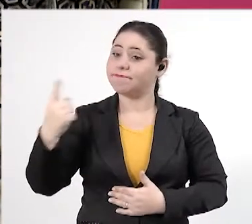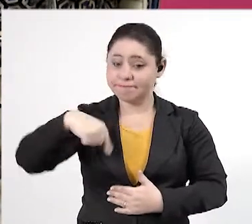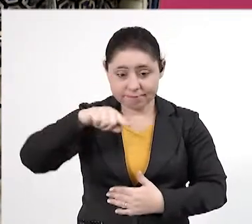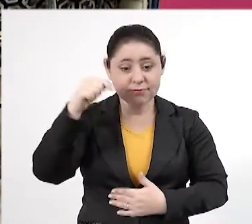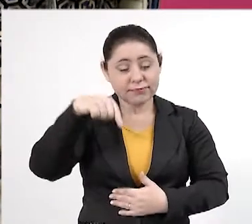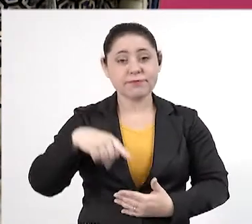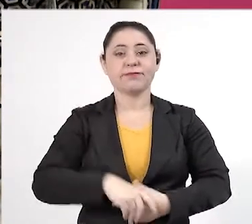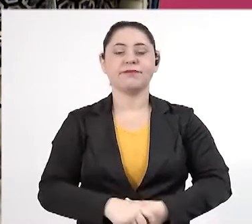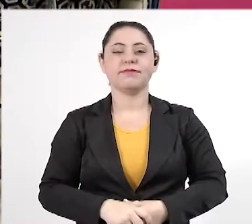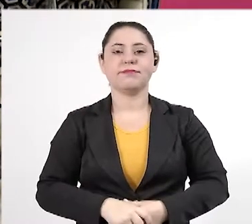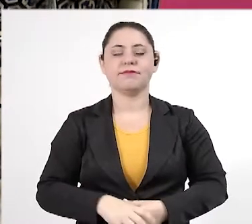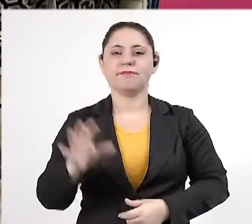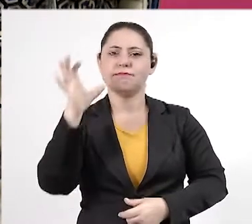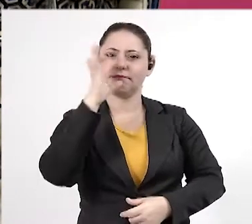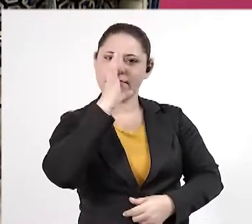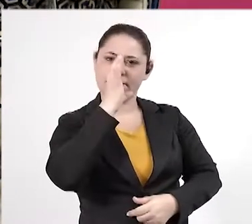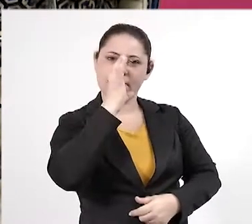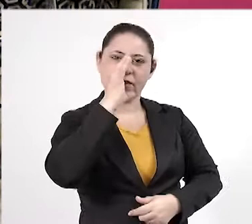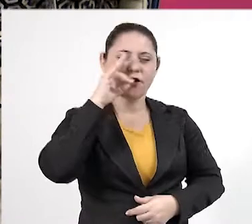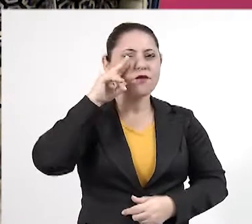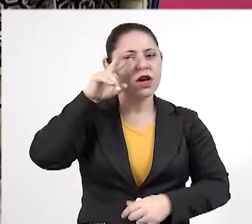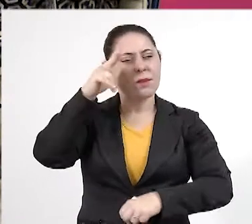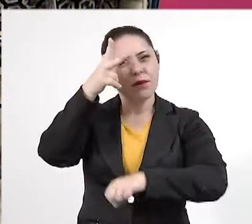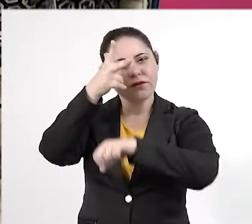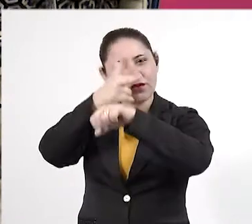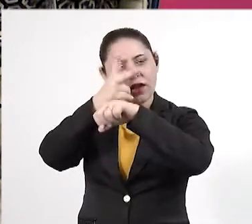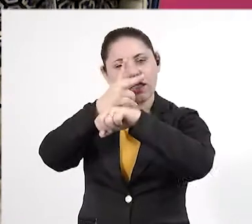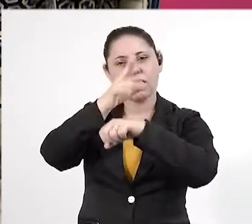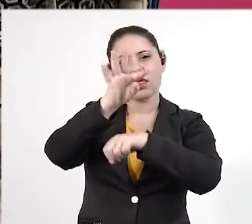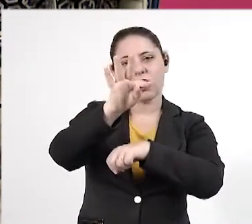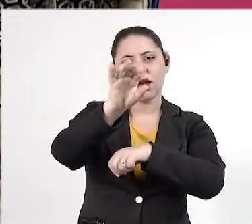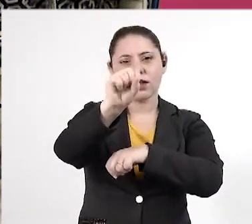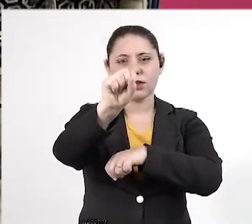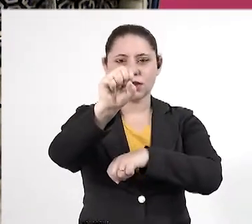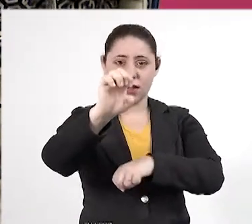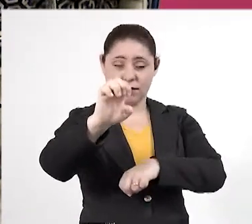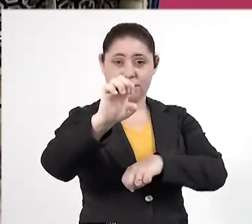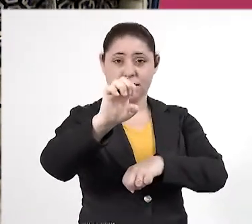participação de vocês aqui. Nós conferimos então o vídeo do TSE